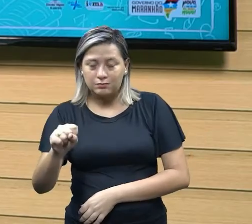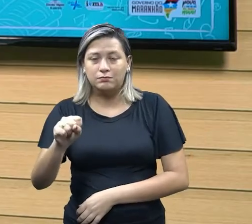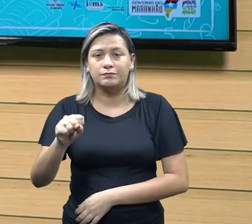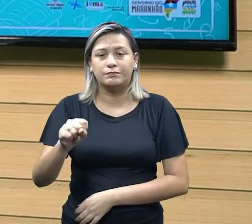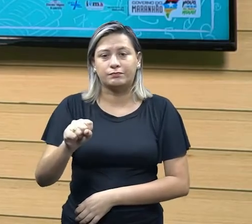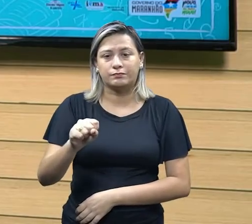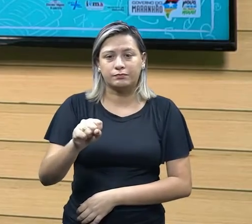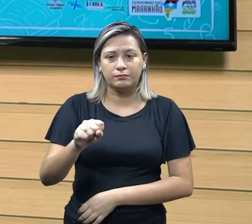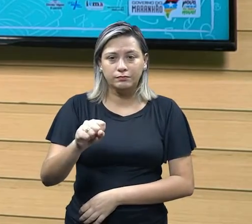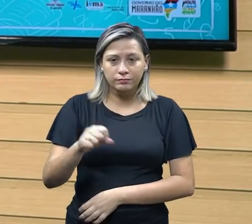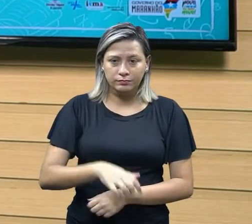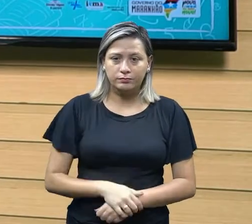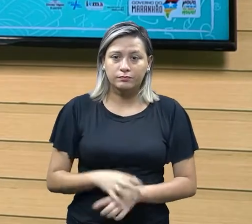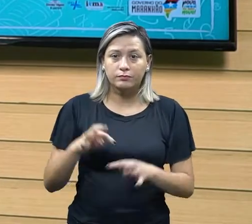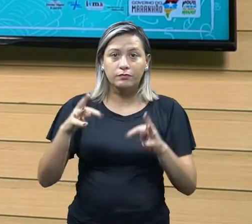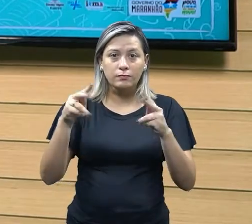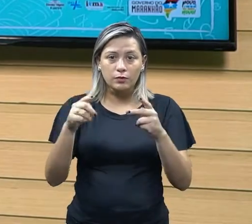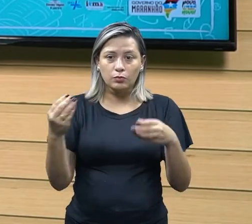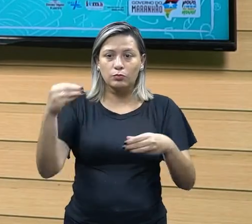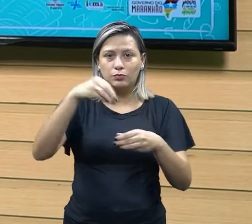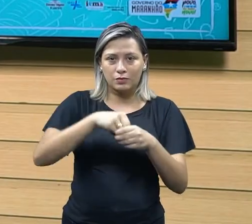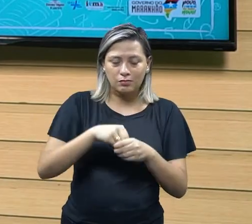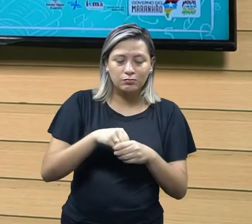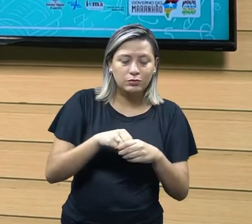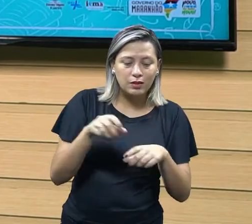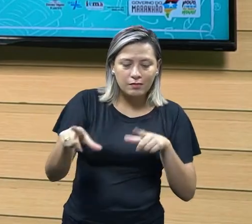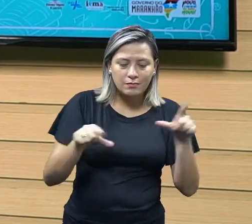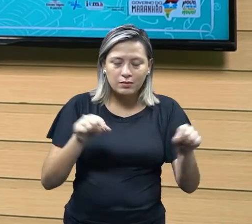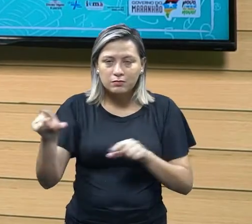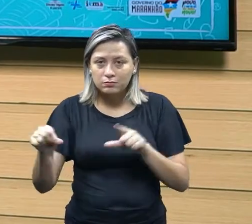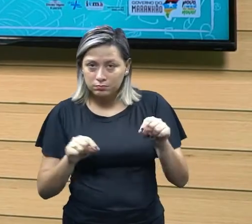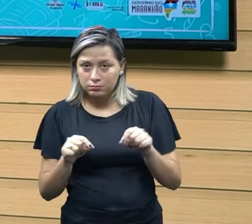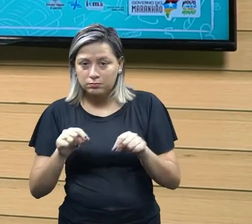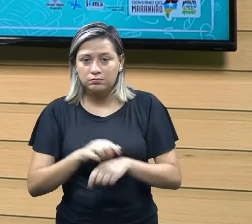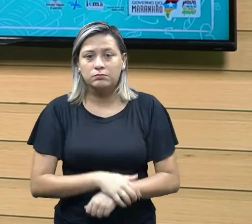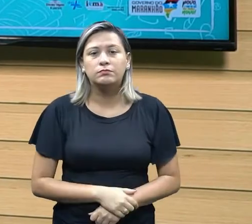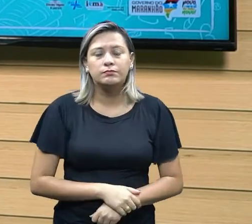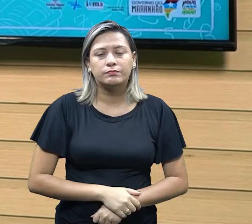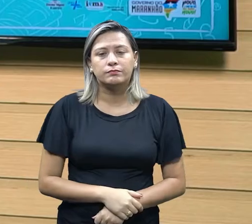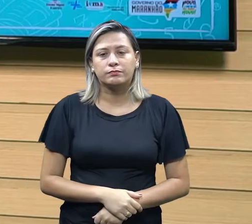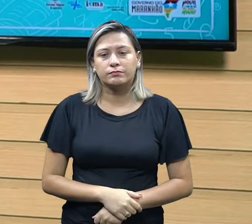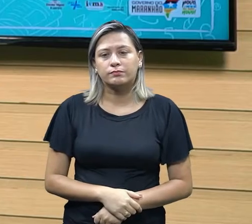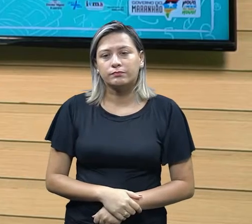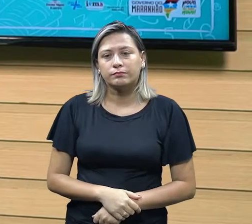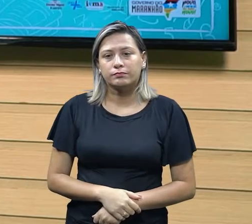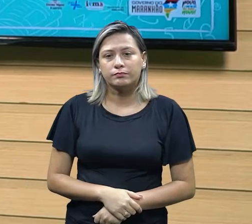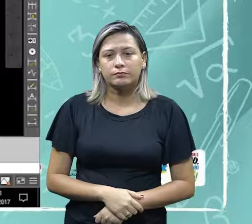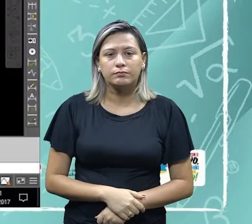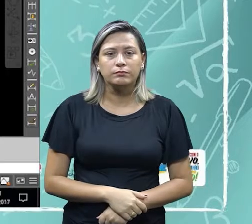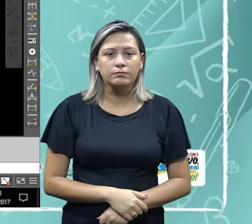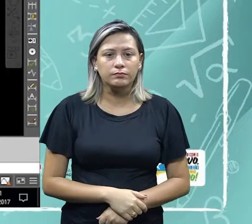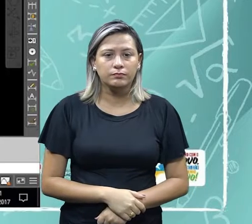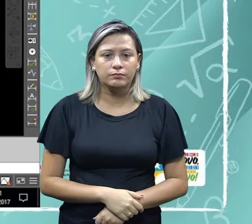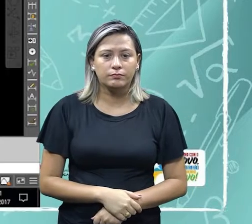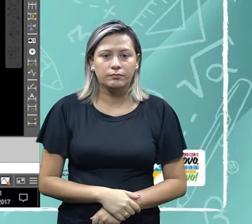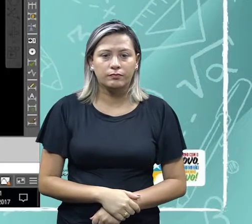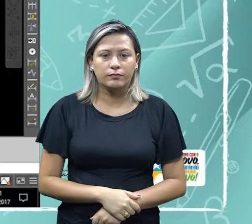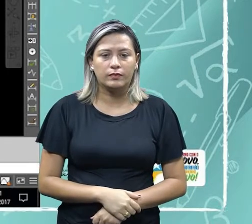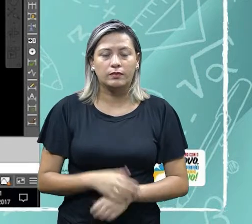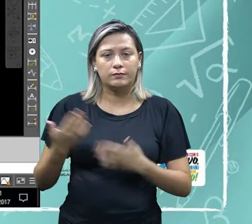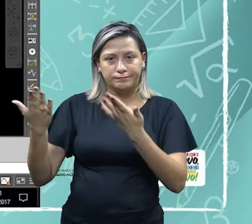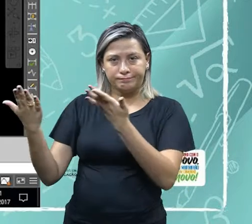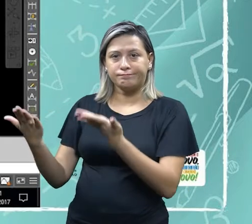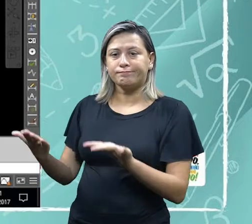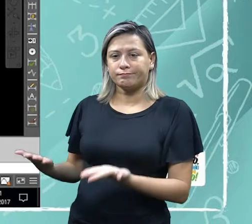desse Draft Setting que você vai selecionar todas essas informações e mais algumas que a gente vai ver na sequência. Tá? Então aqui,